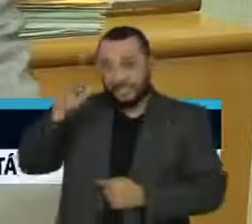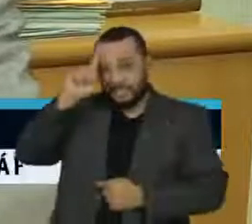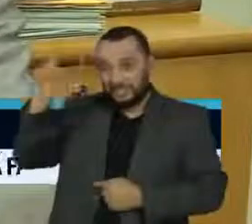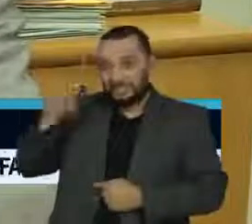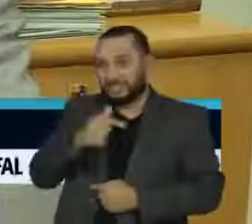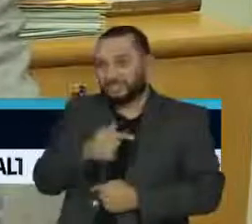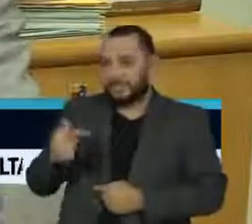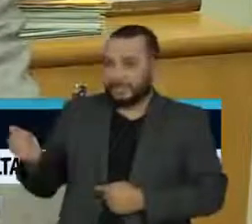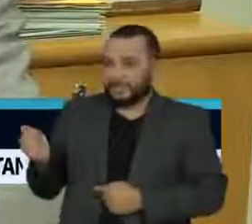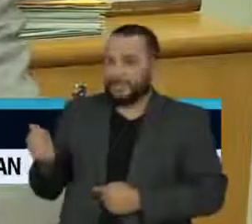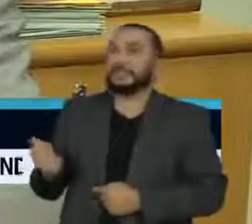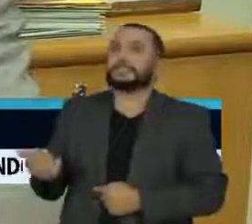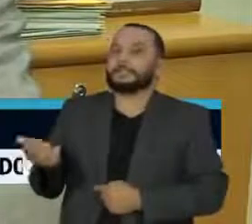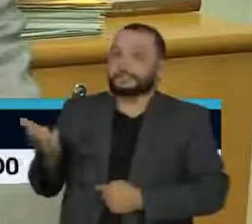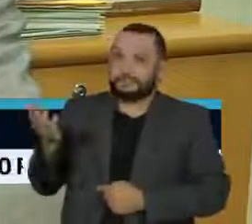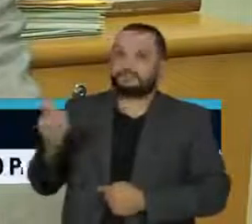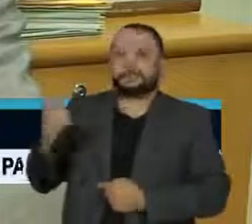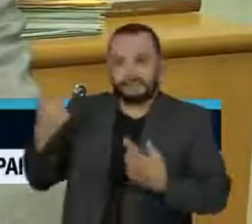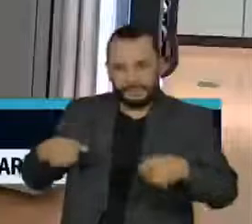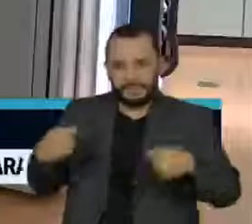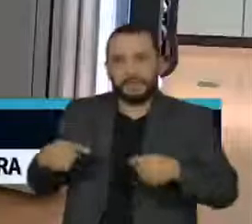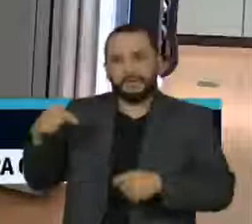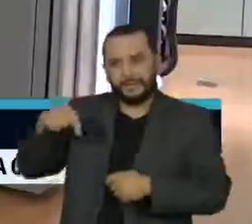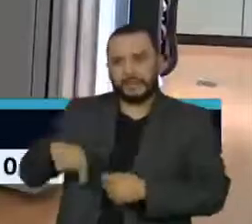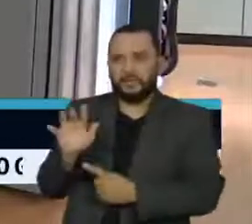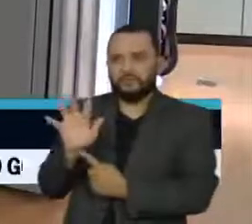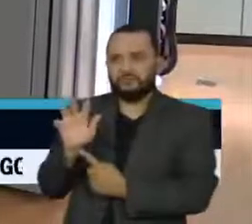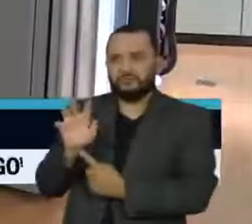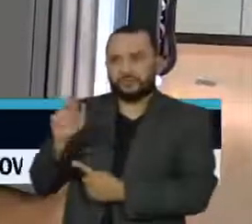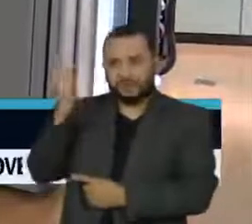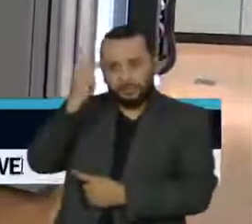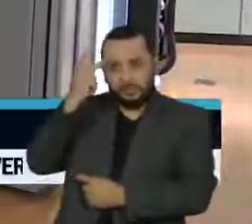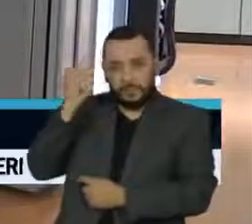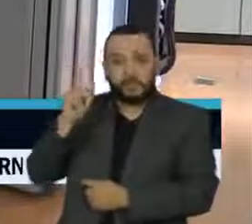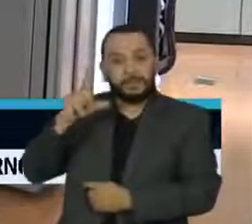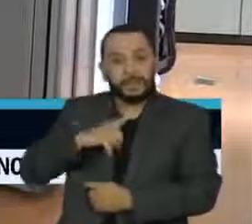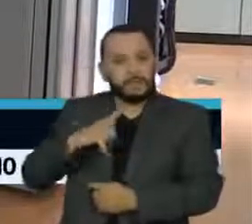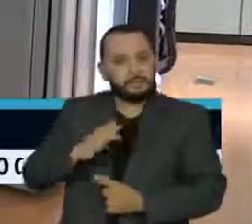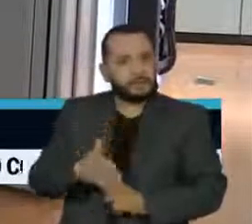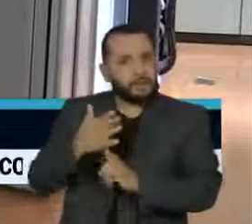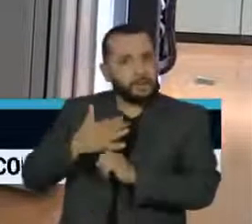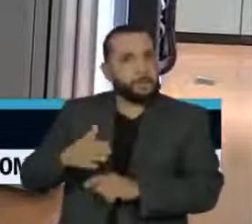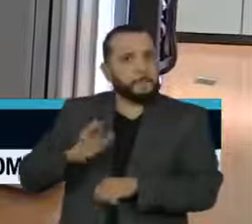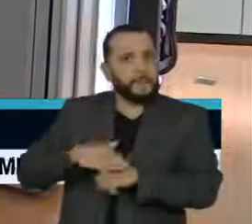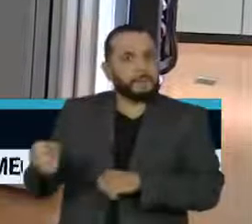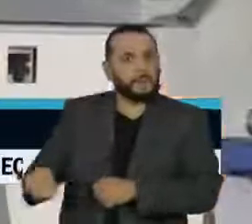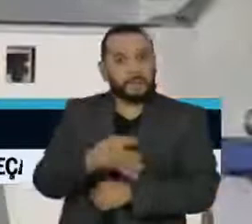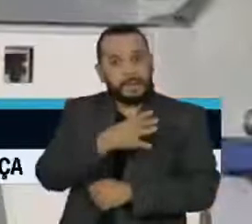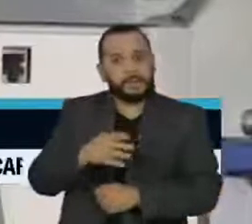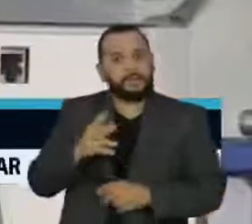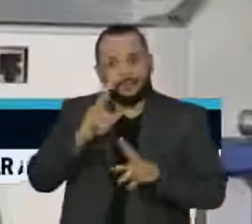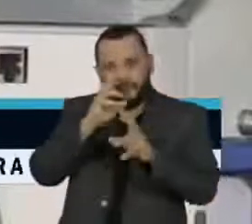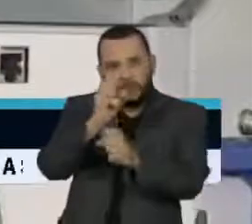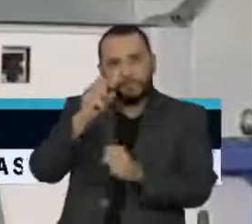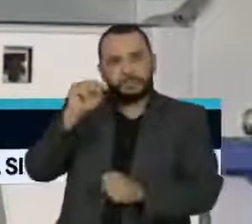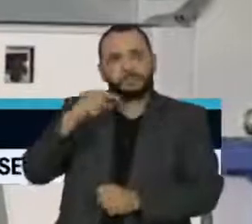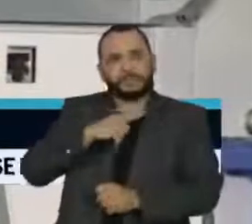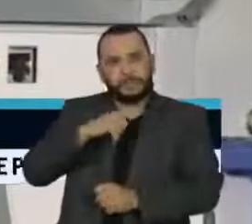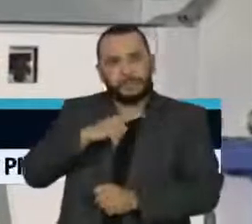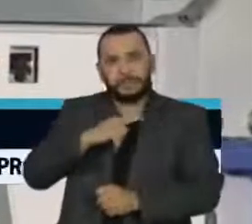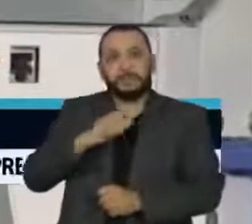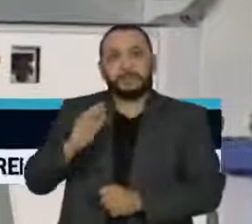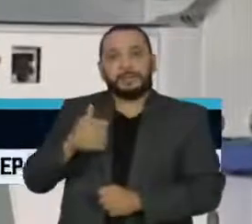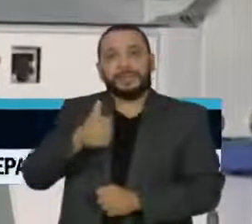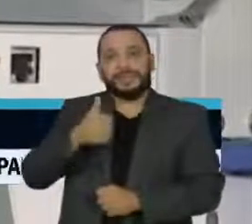Essa cobertura era necessária na cidade de São Paulo. O equipamento é o mais moderno e um dos mais potentes do mercado. A transmissão passa